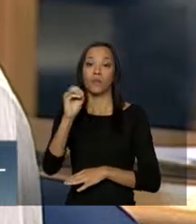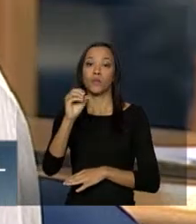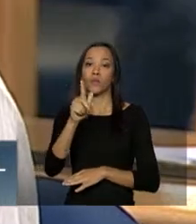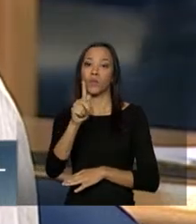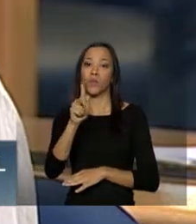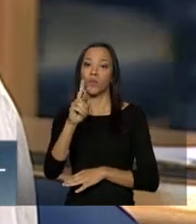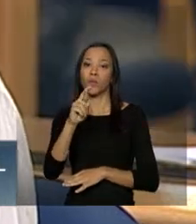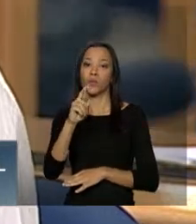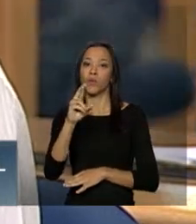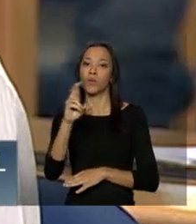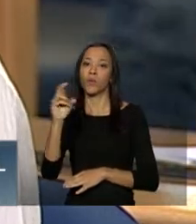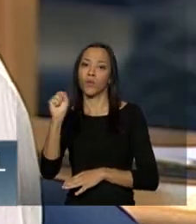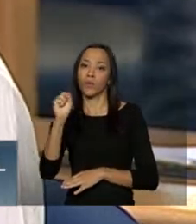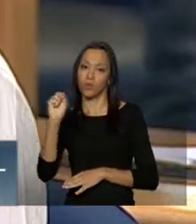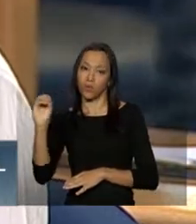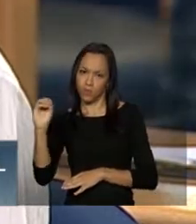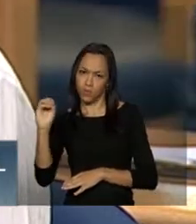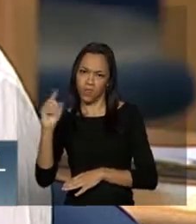a mortalidade é maior?